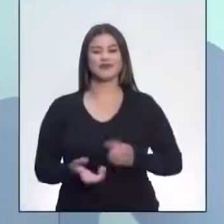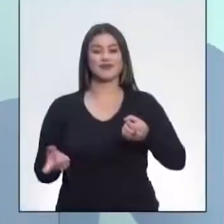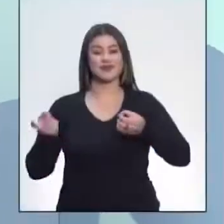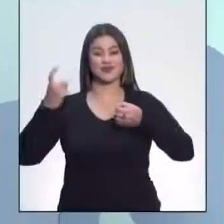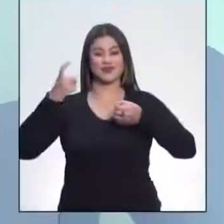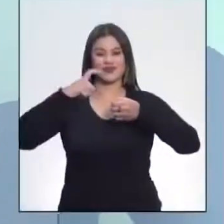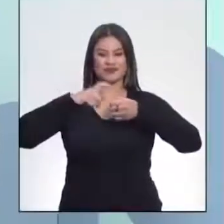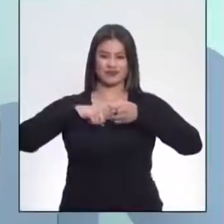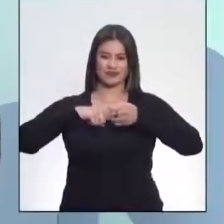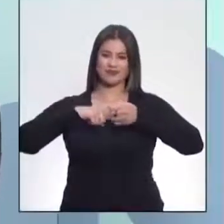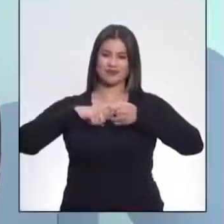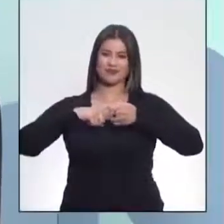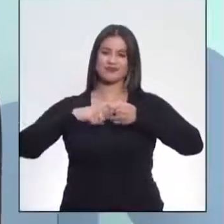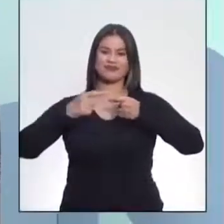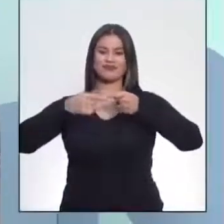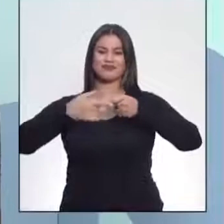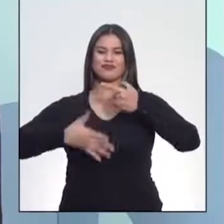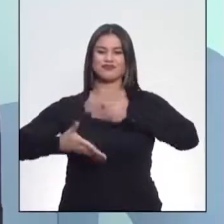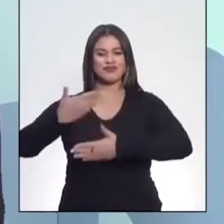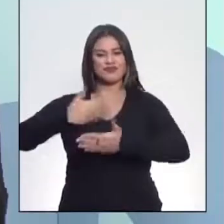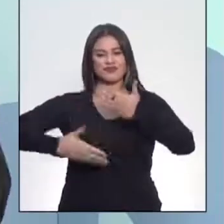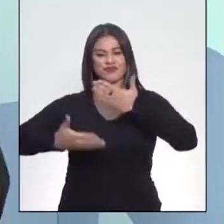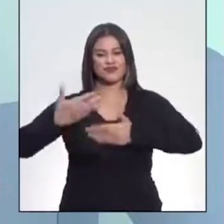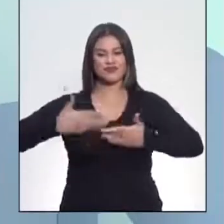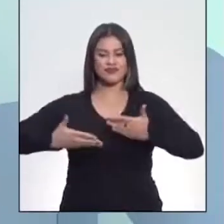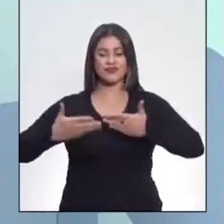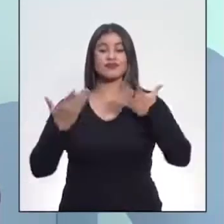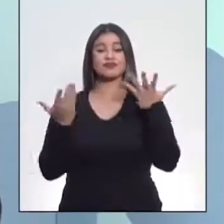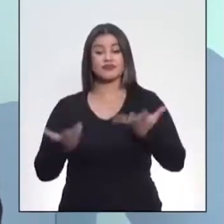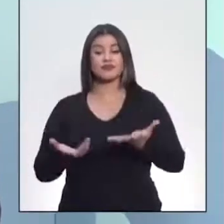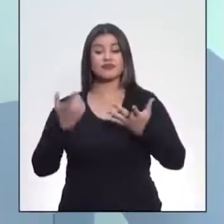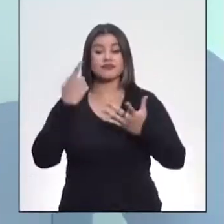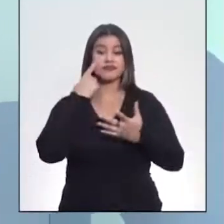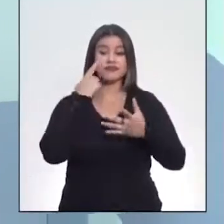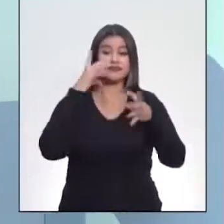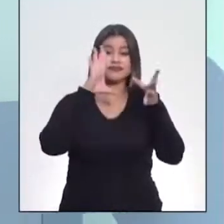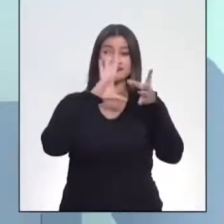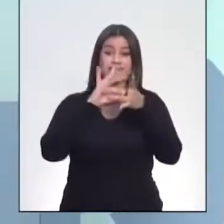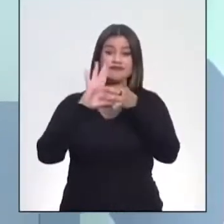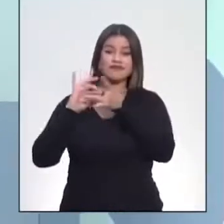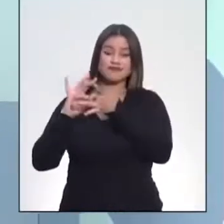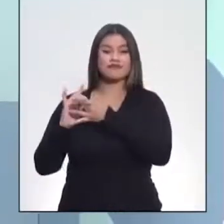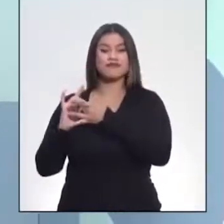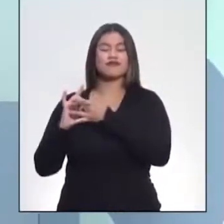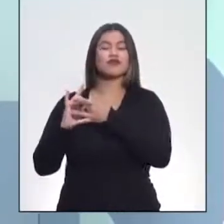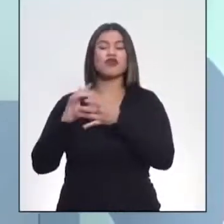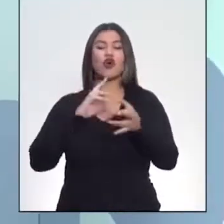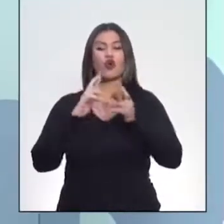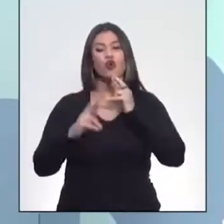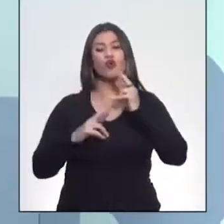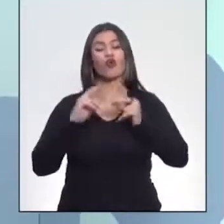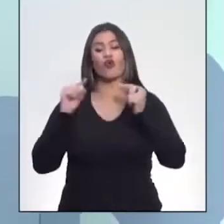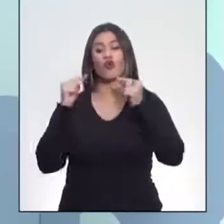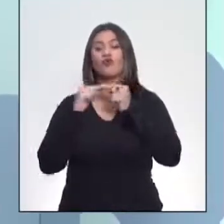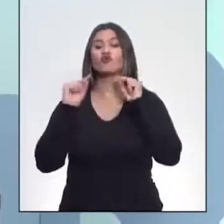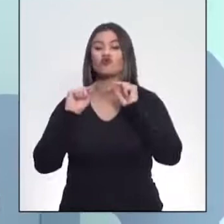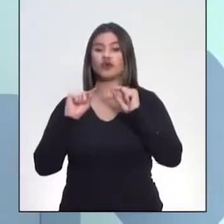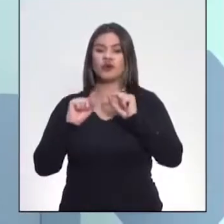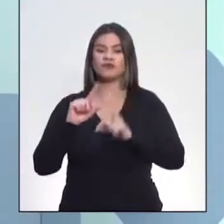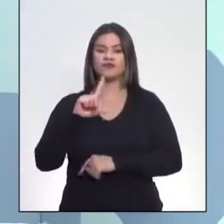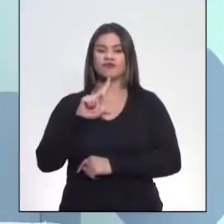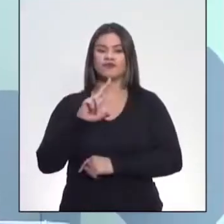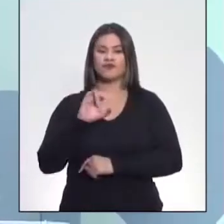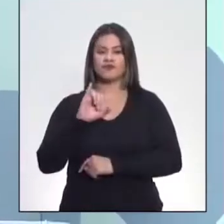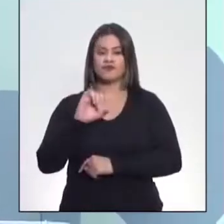voltamos para a interação vamos aqui contextualizar o que vocês estão respondendo a